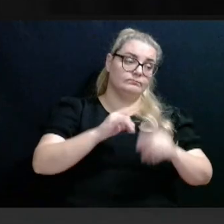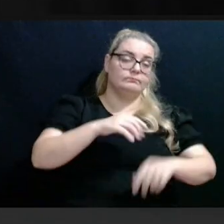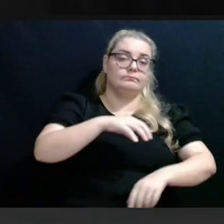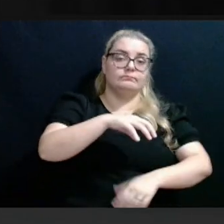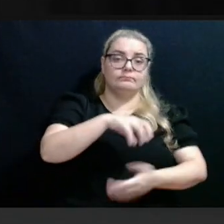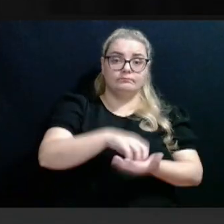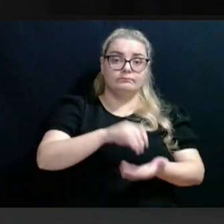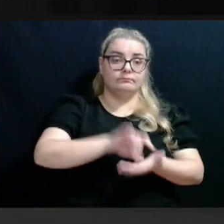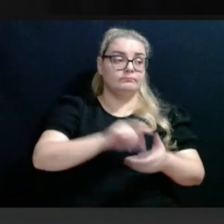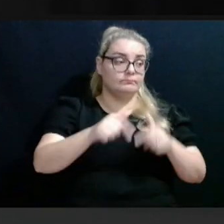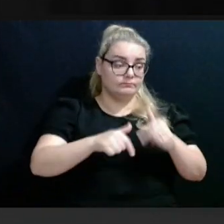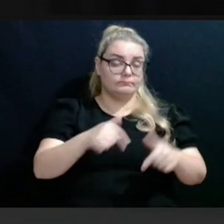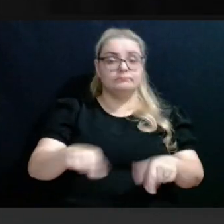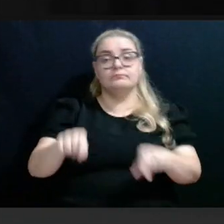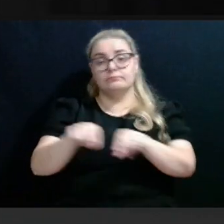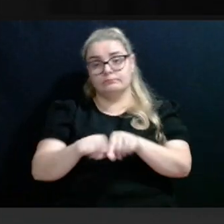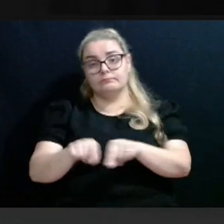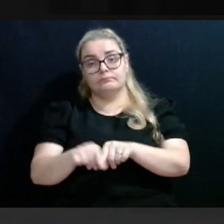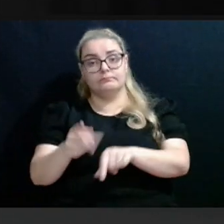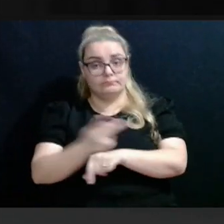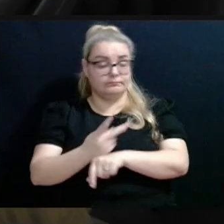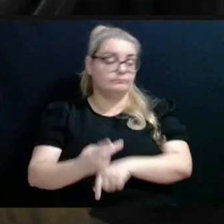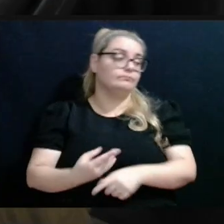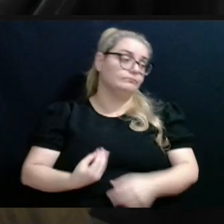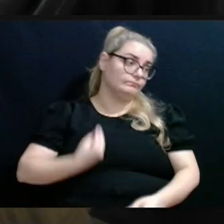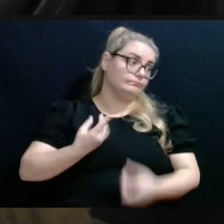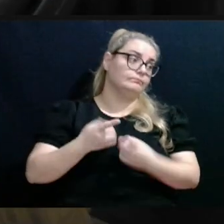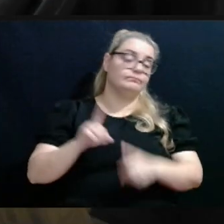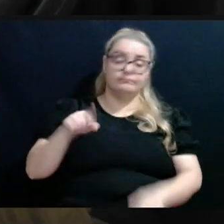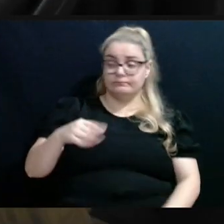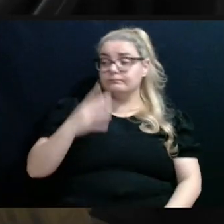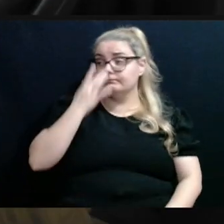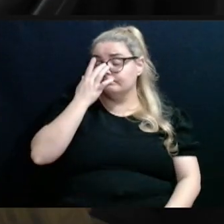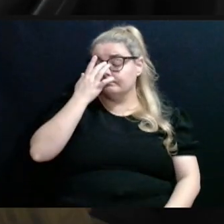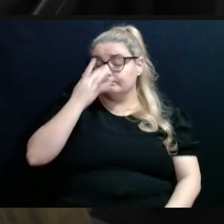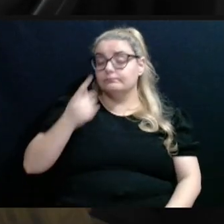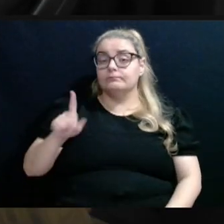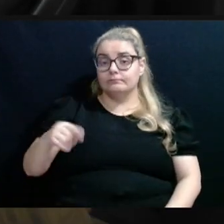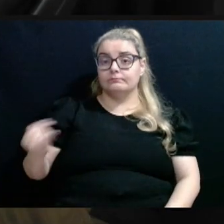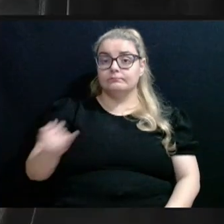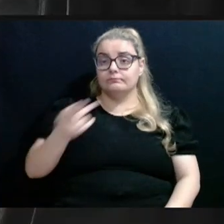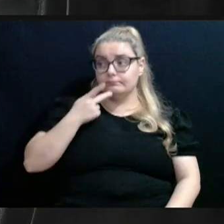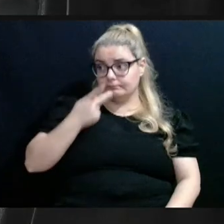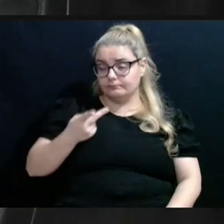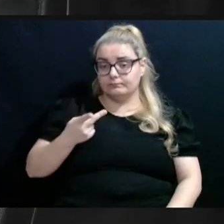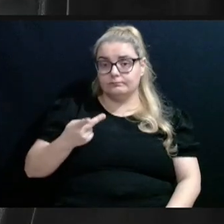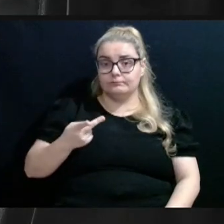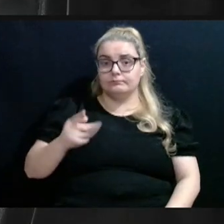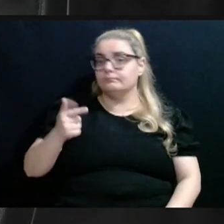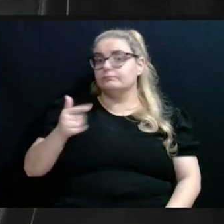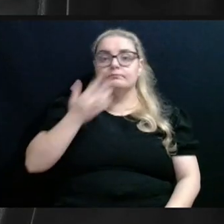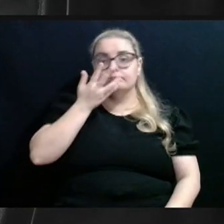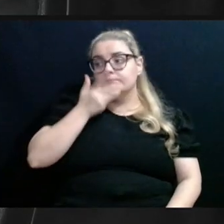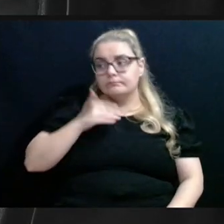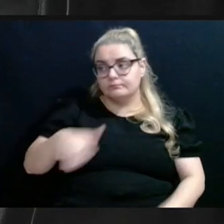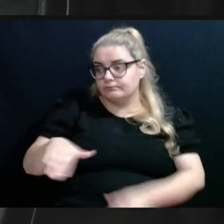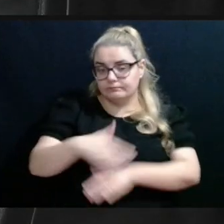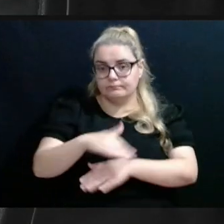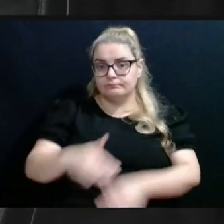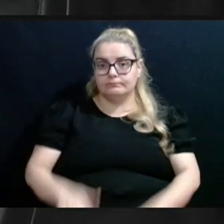e para quem também busca uma vida digna, né, vereador? É importante aproveitar e falar, quando você pode ver que não tem criança na rua, porque criança você